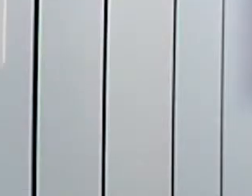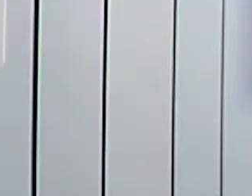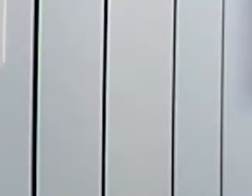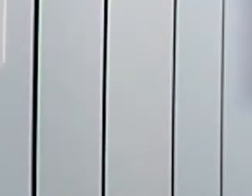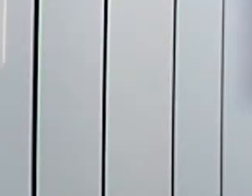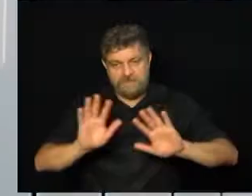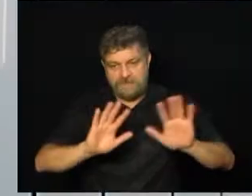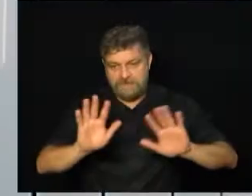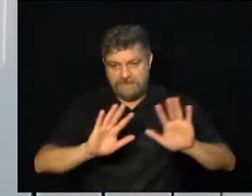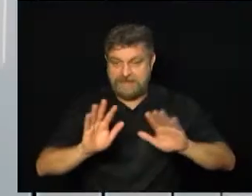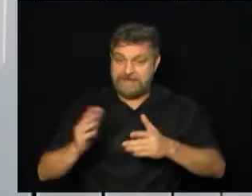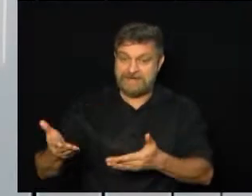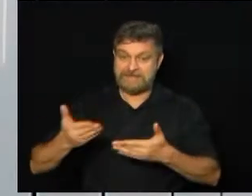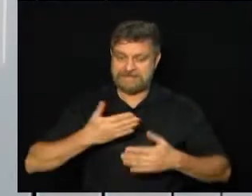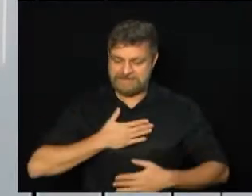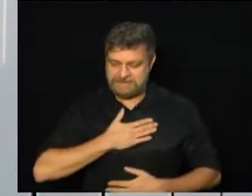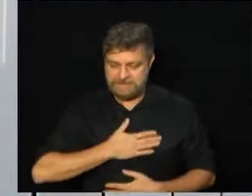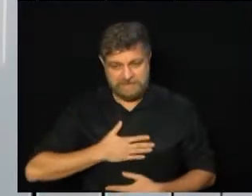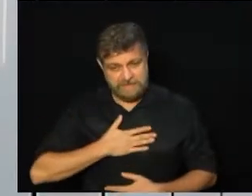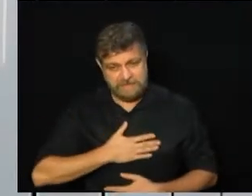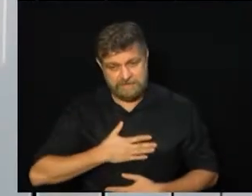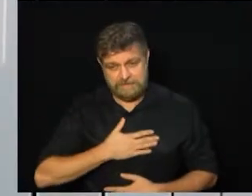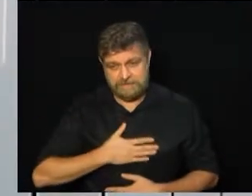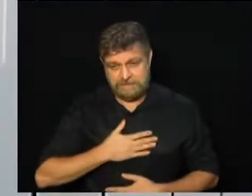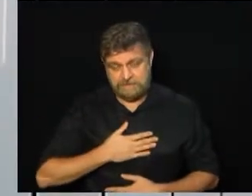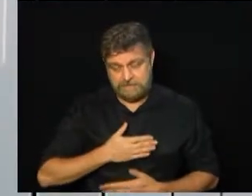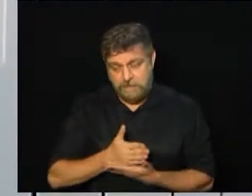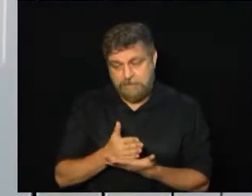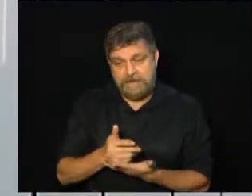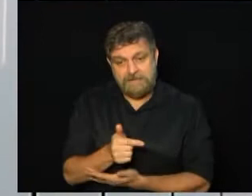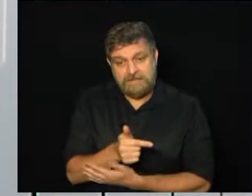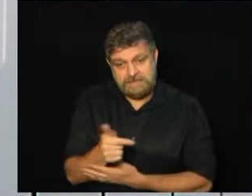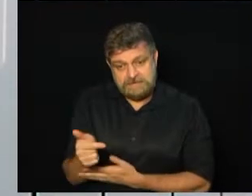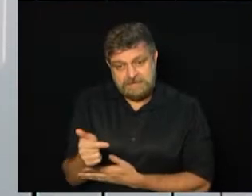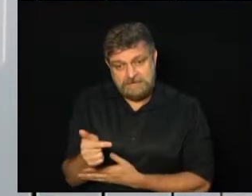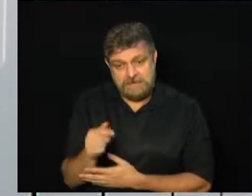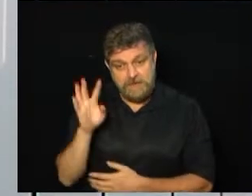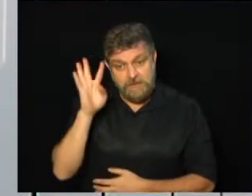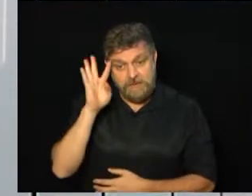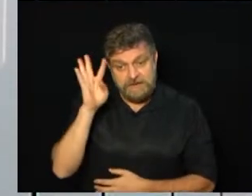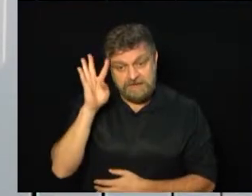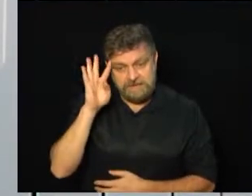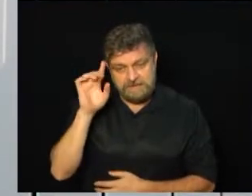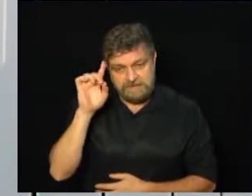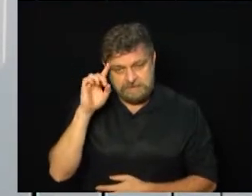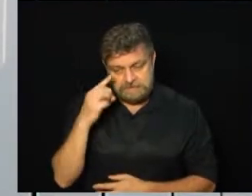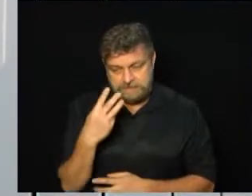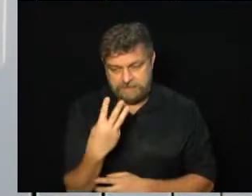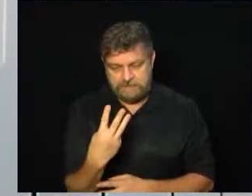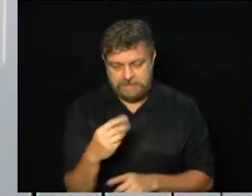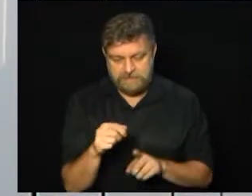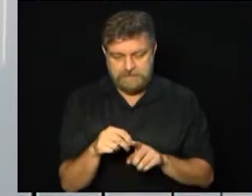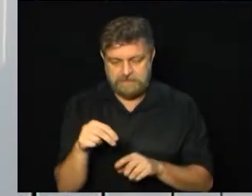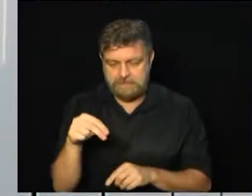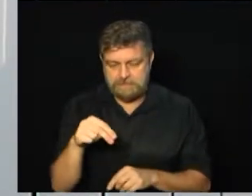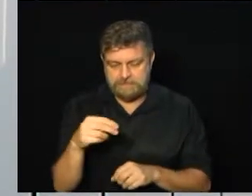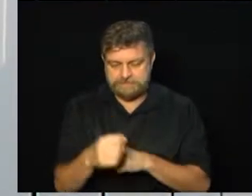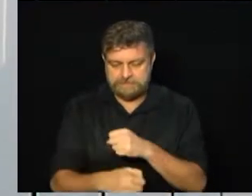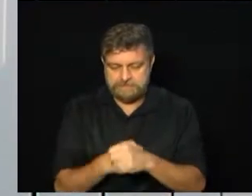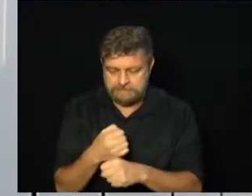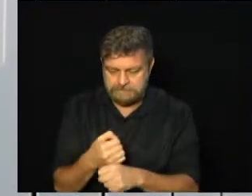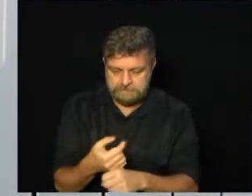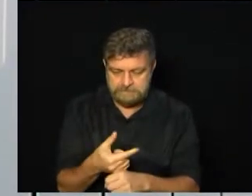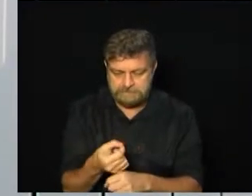Olá, seja bem-vinda, seja bem-vindo. Chegamos ao meio da semana, quarta-feira, dia 3 de novembro de